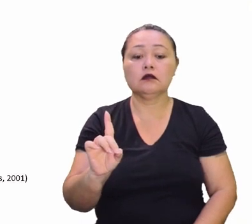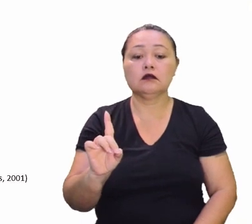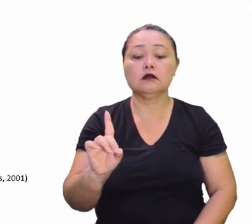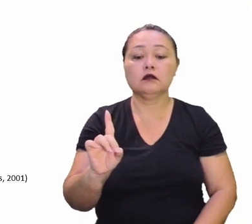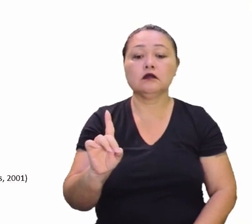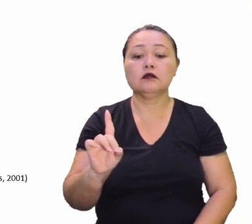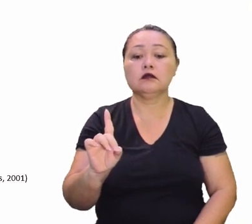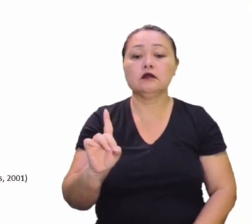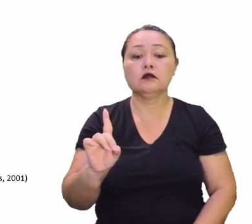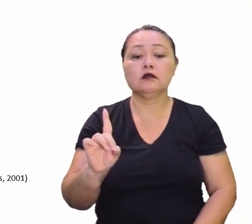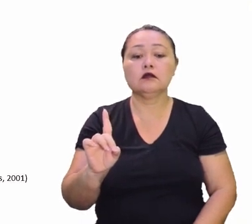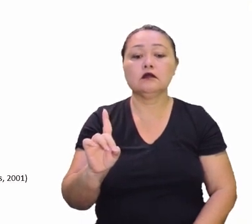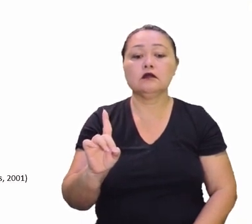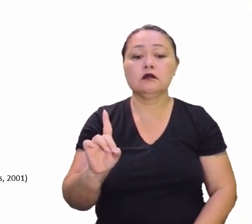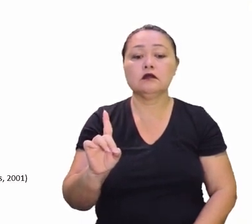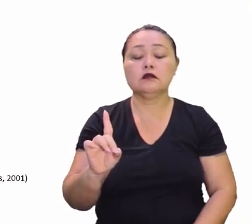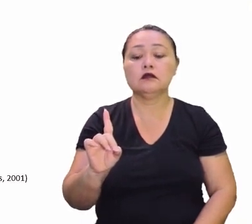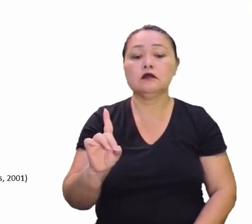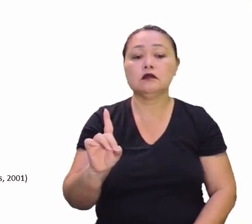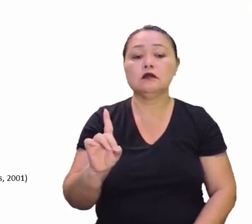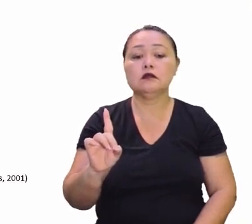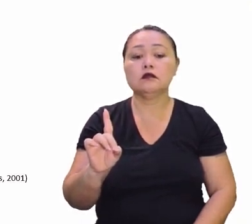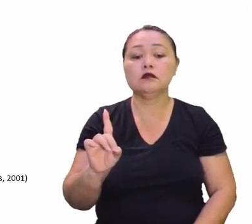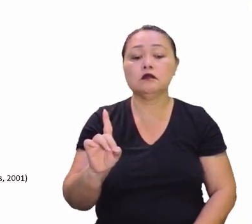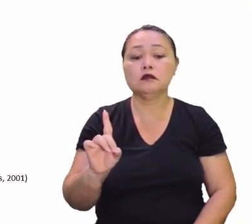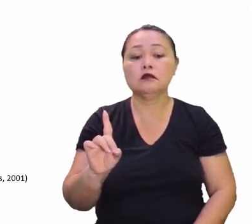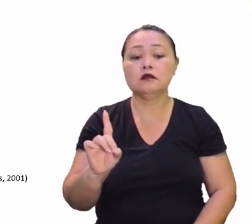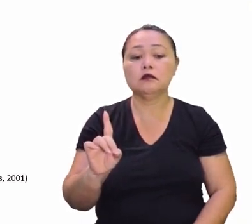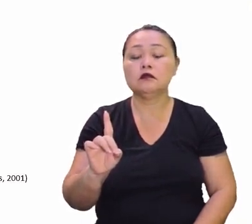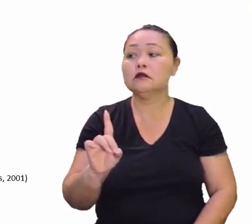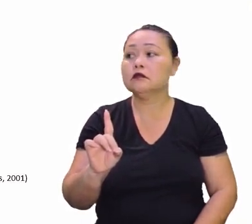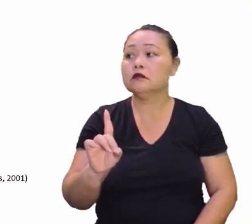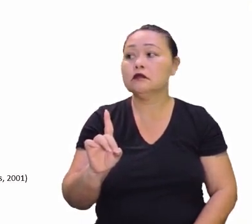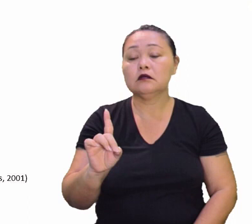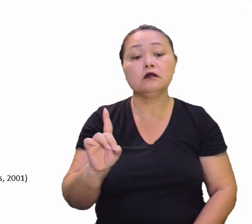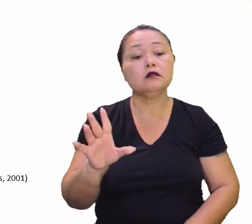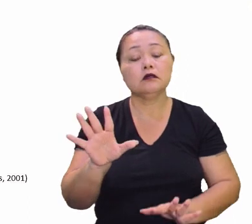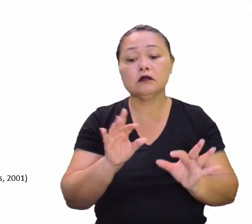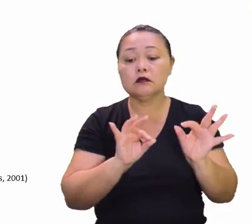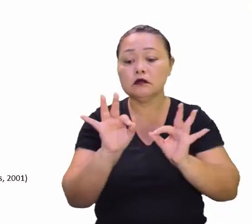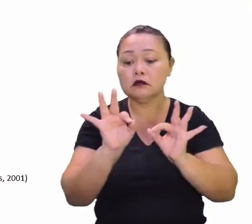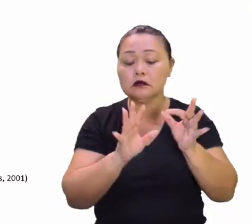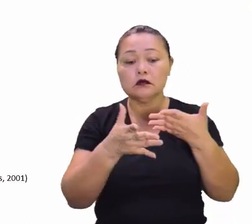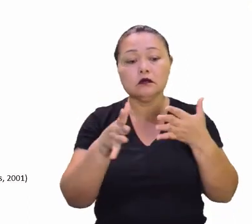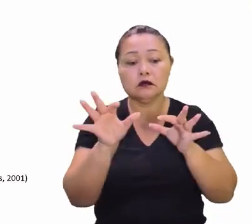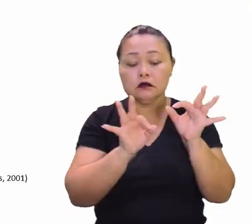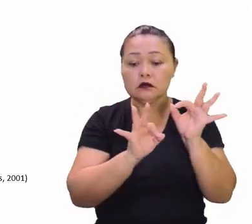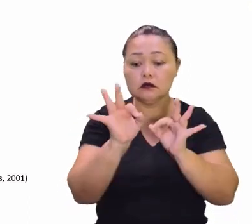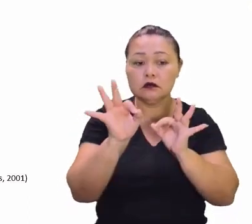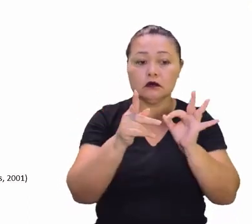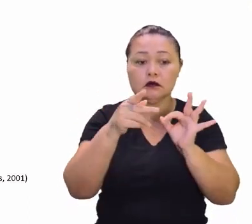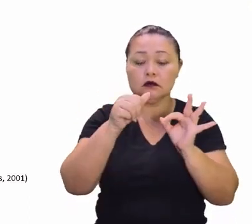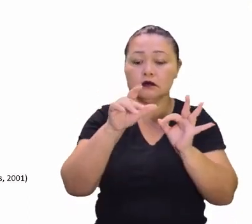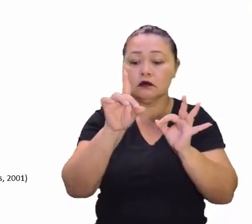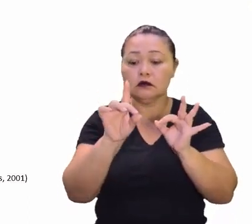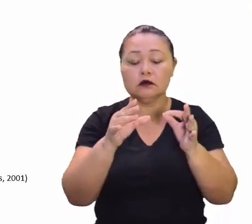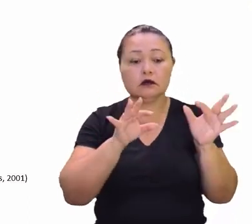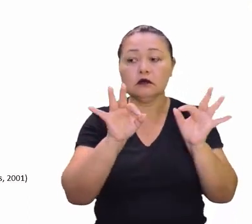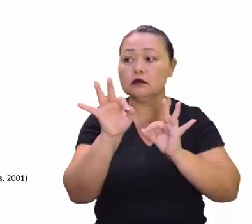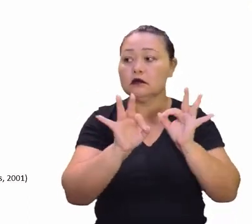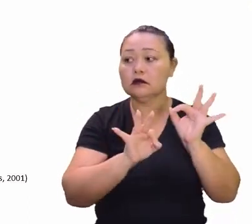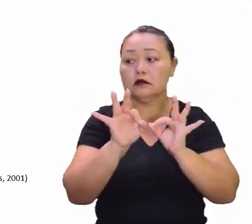o PAD, a gente tem aí, ó, o PAD, Projeto de Assentamento Dirigidos, entendeu? Esses daí são os